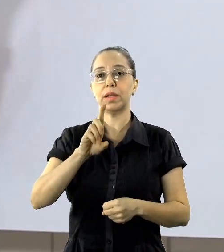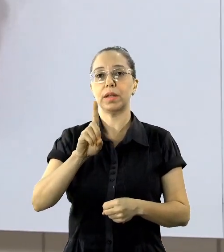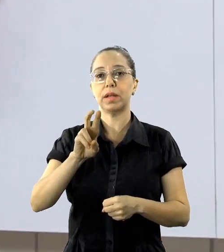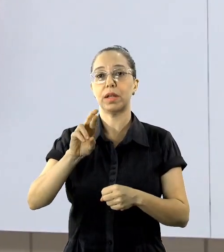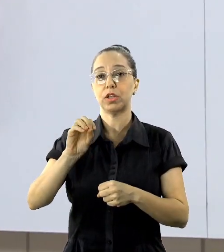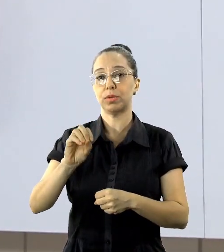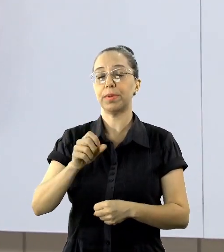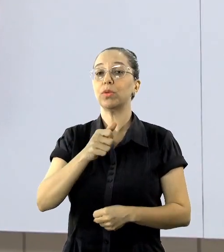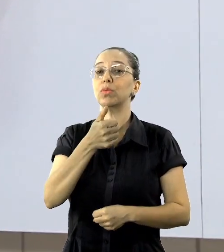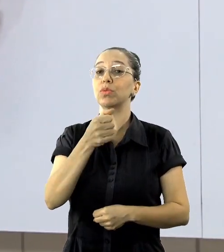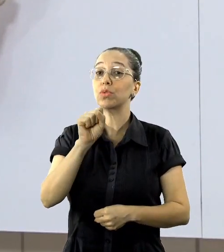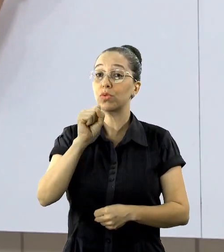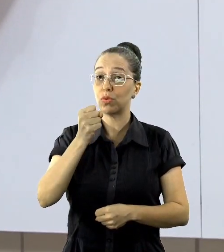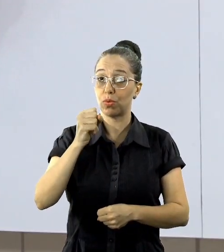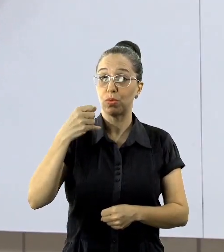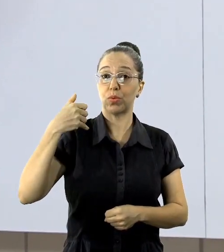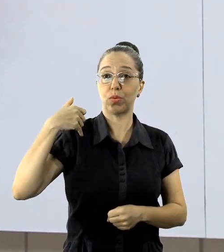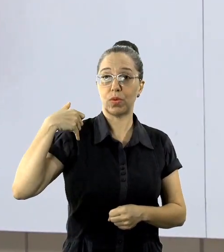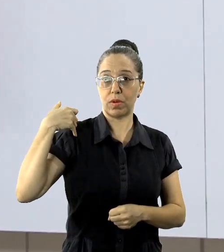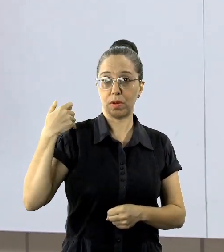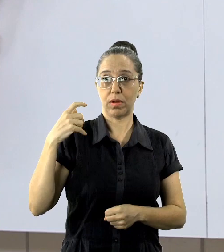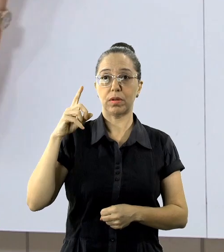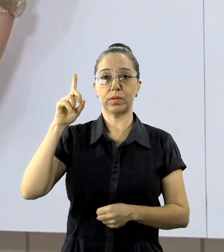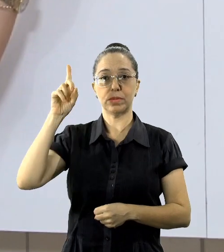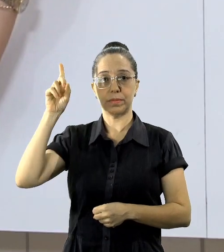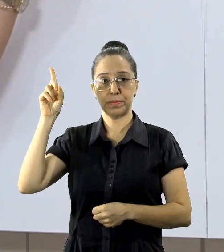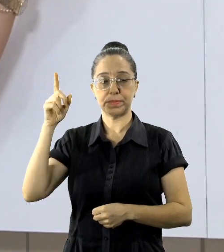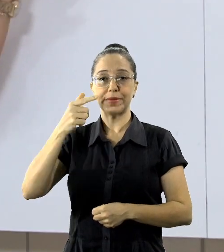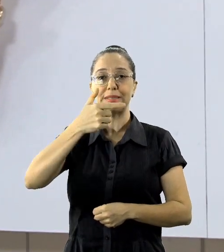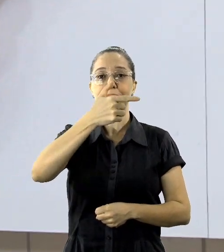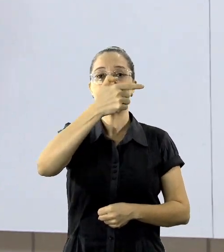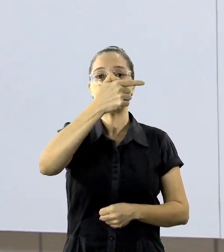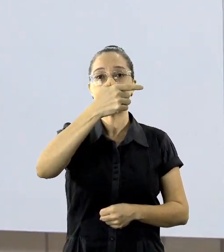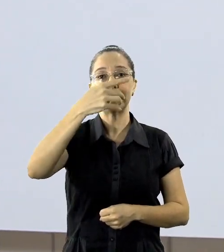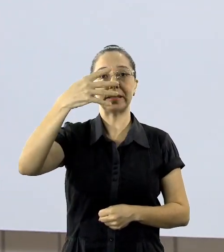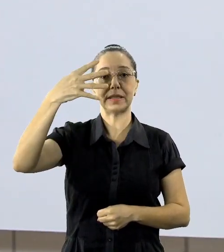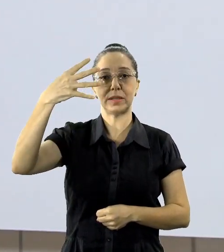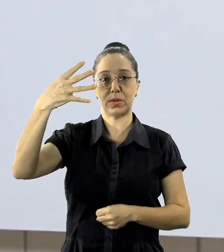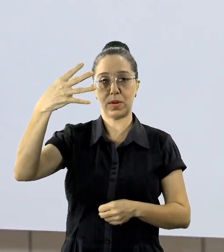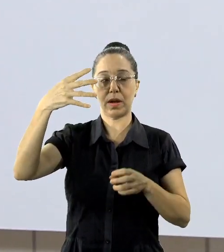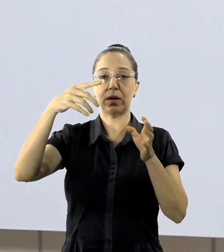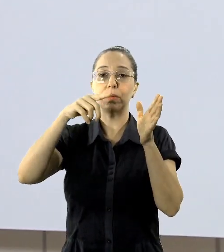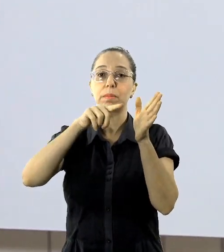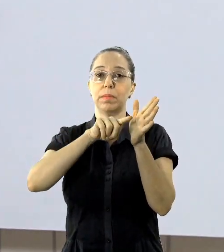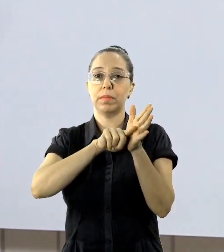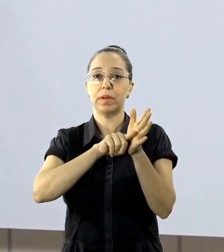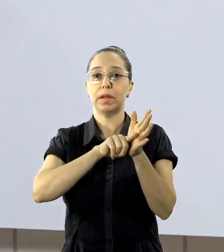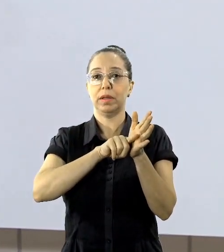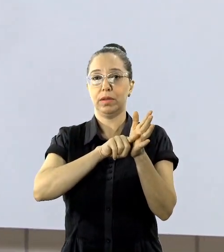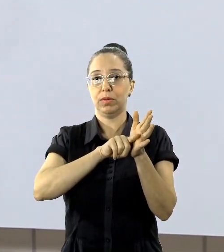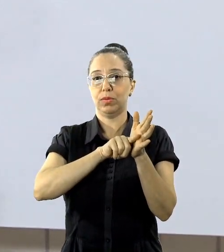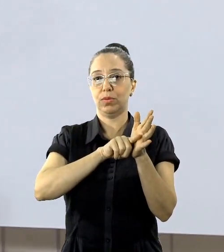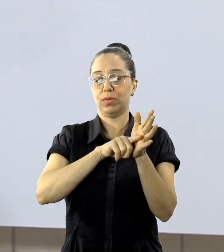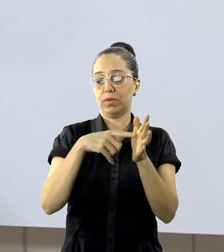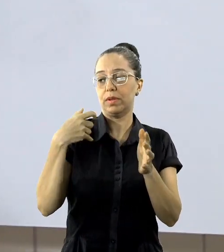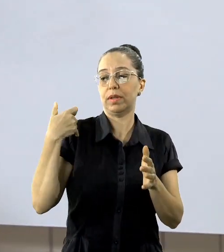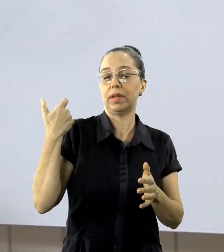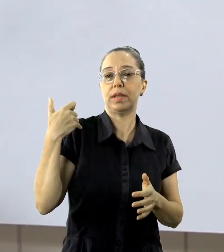Se você retirar desses 74 a idade de Pedro, o que vai